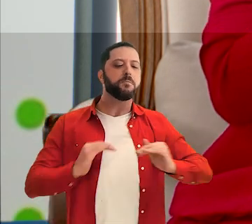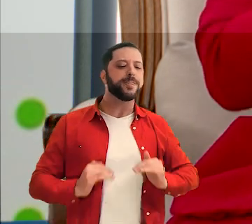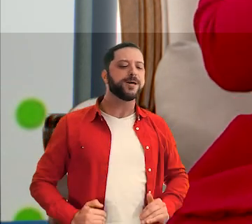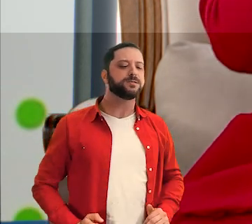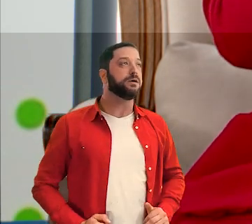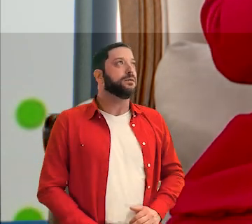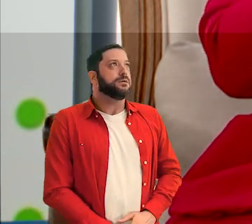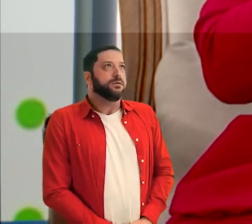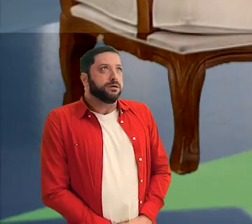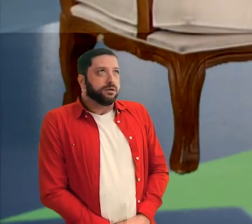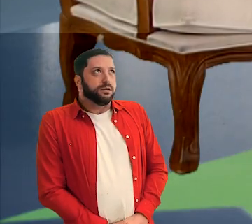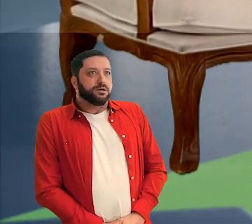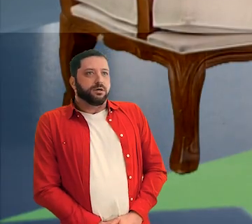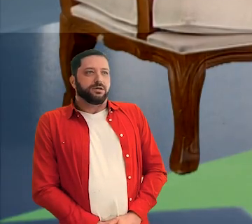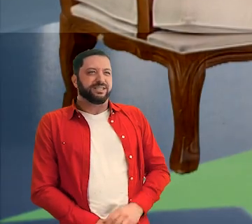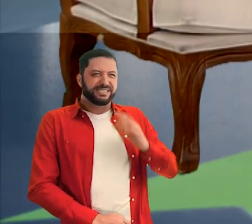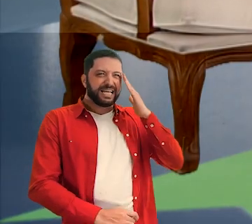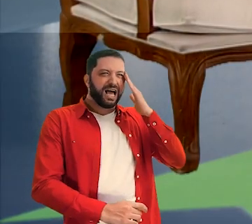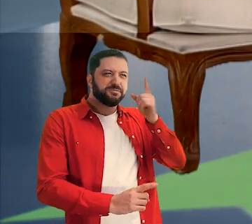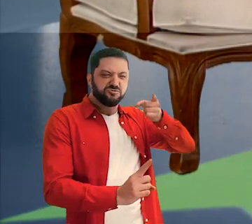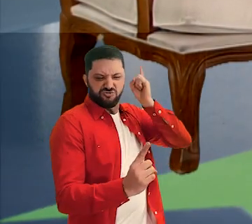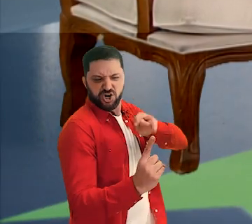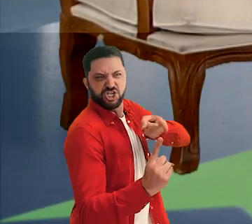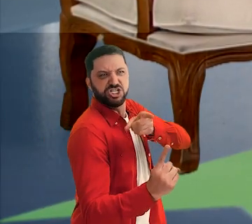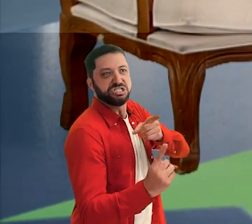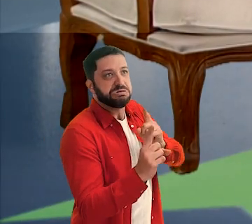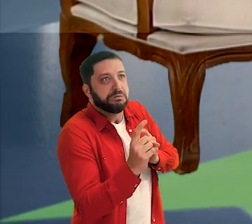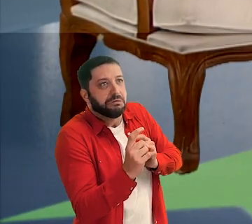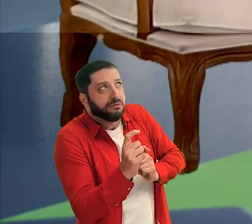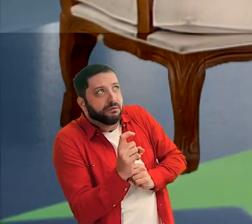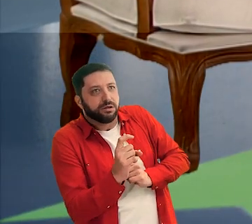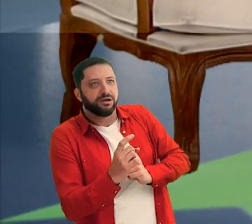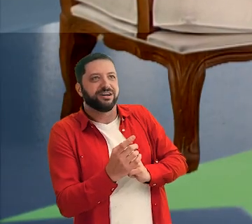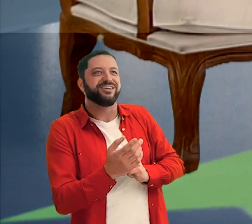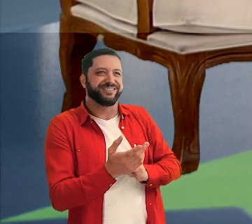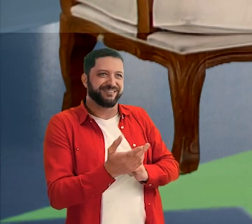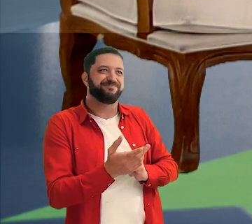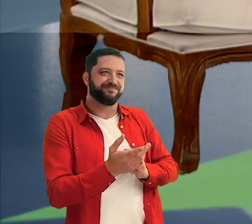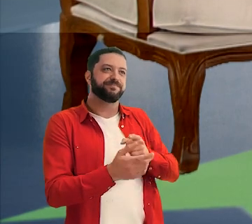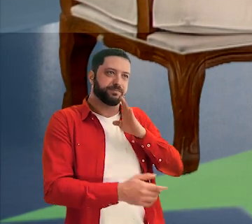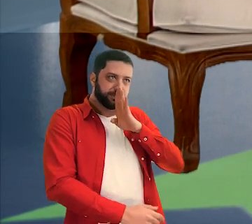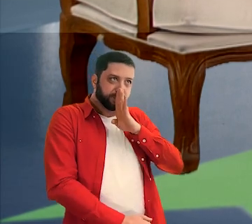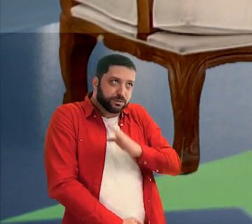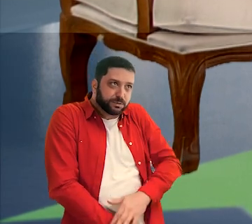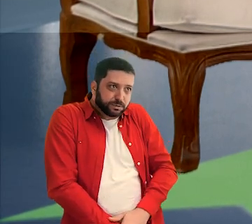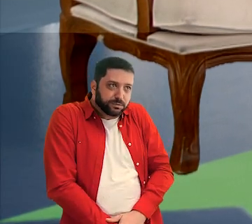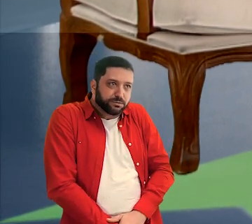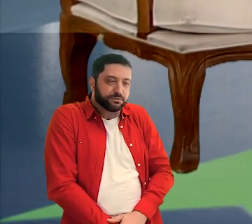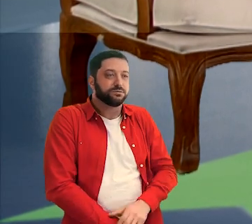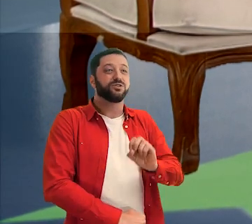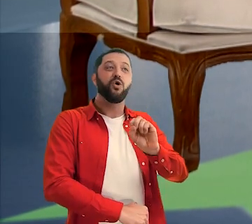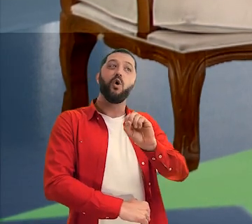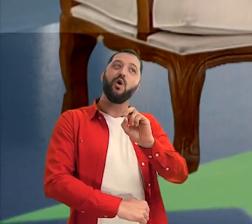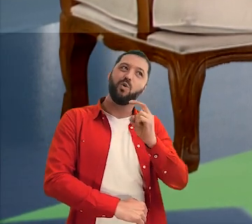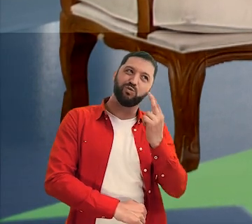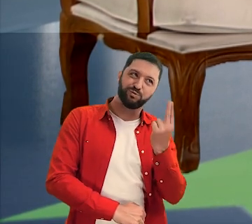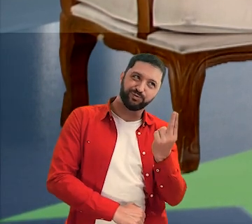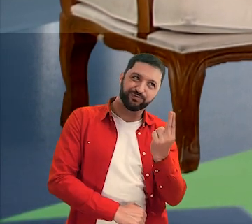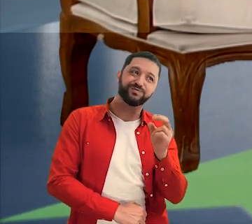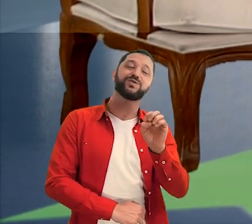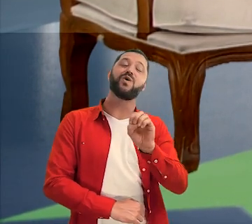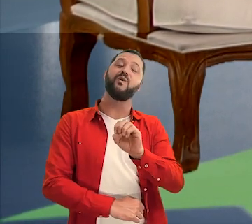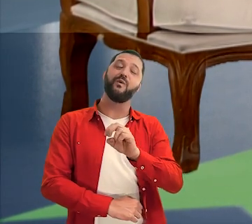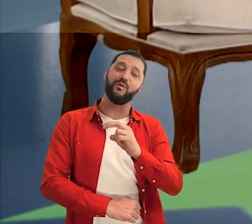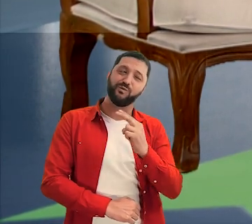aqui. Sabe aquela situação de coação? Sim. Então, isso forma uma criança passiva. E a segunda coisa